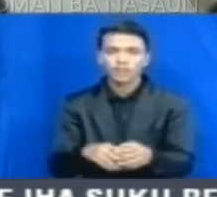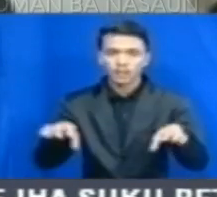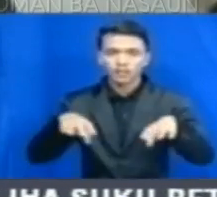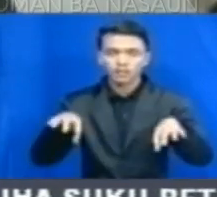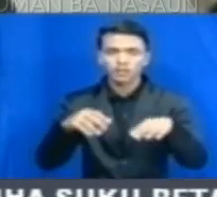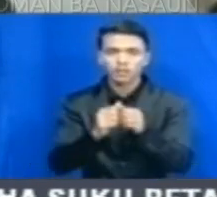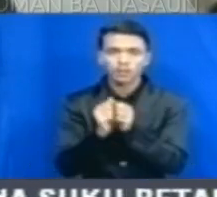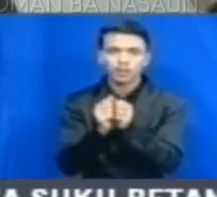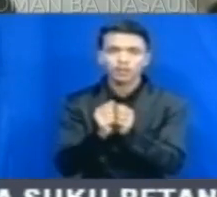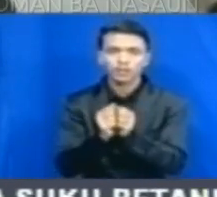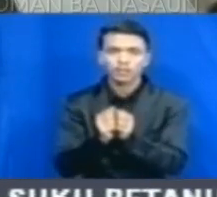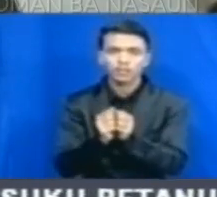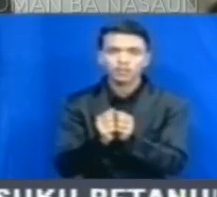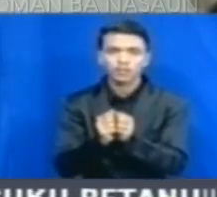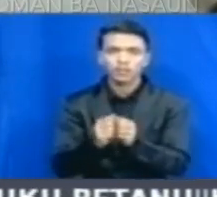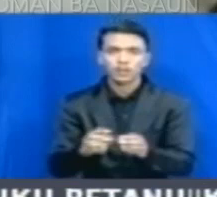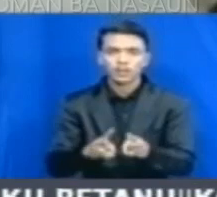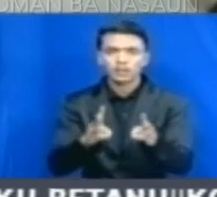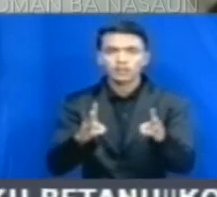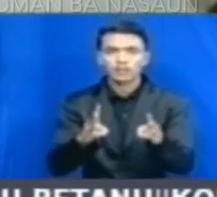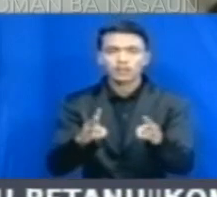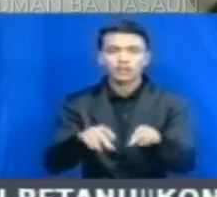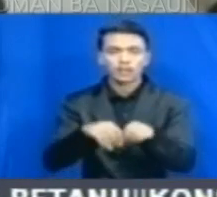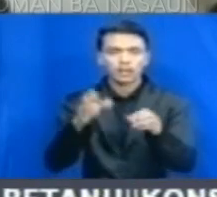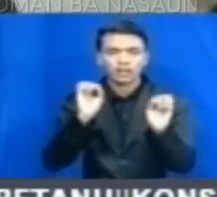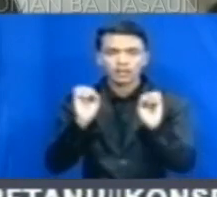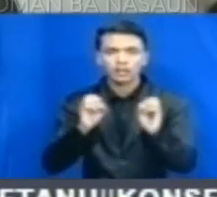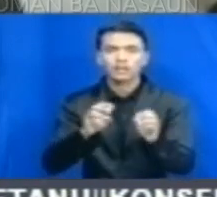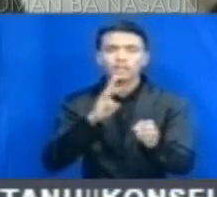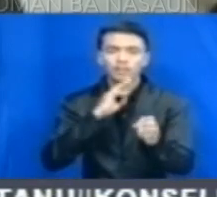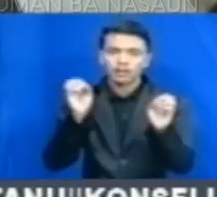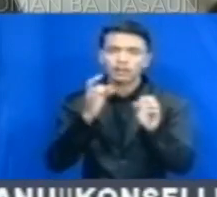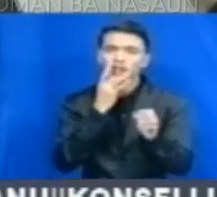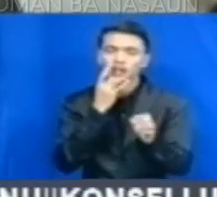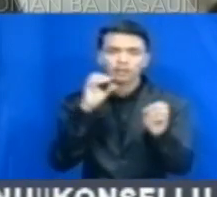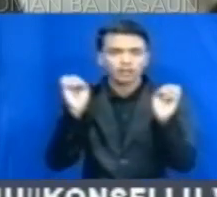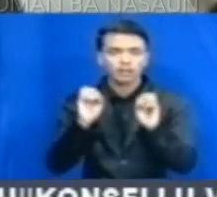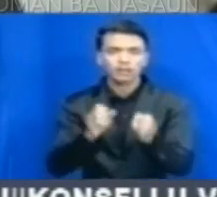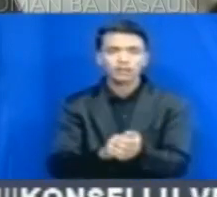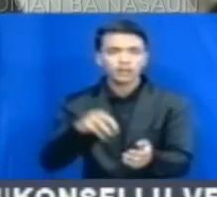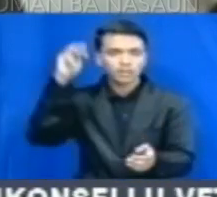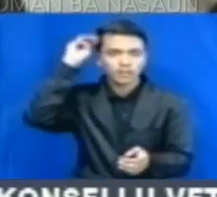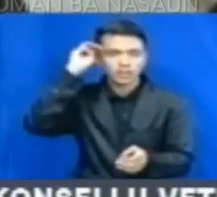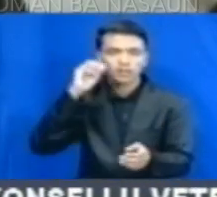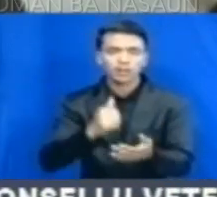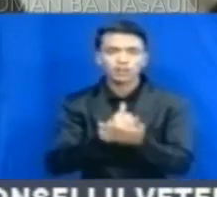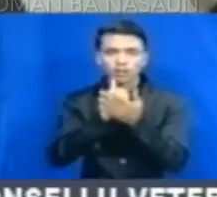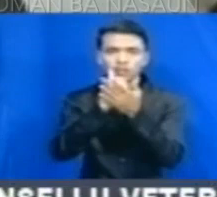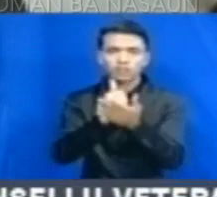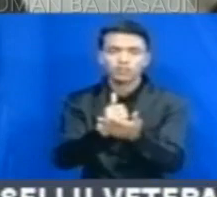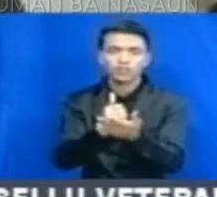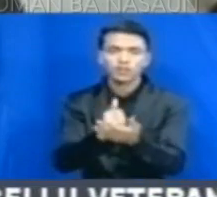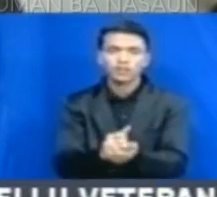remoto quando toa estrada na dia pela ia a ela dia ministério rua ia na entendimento ira pela